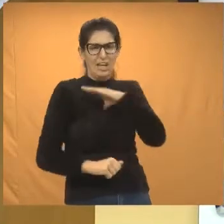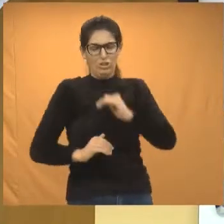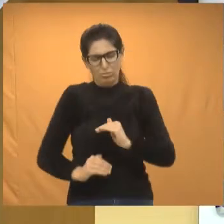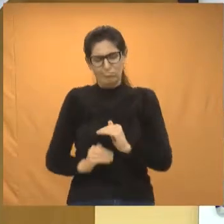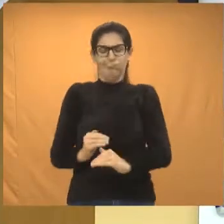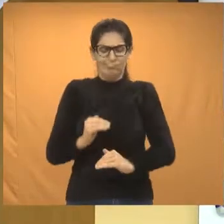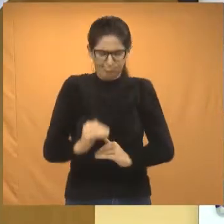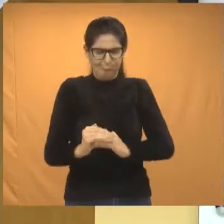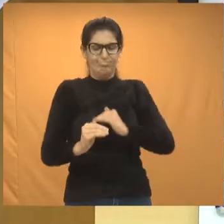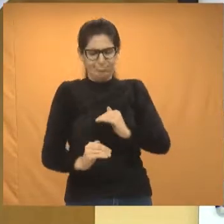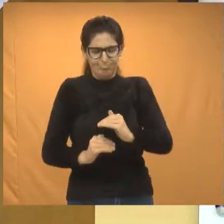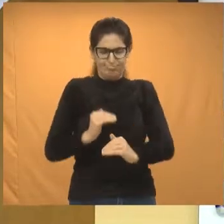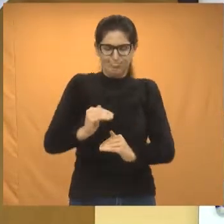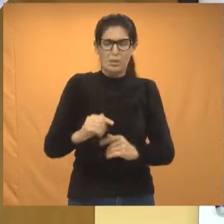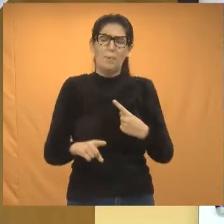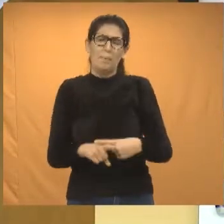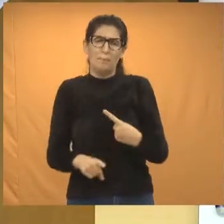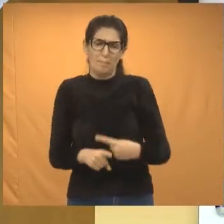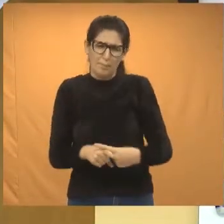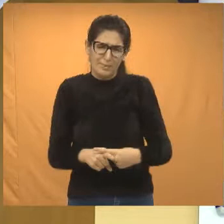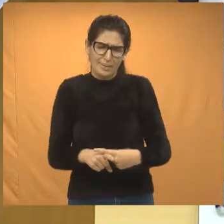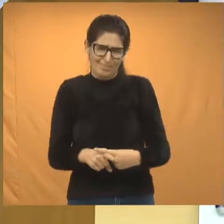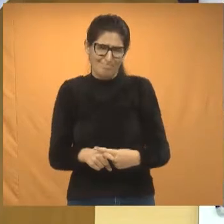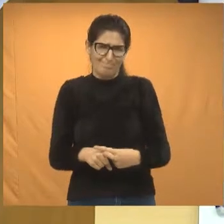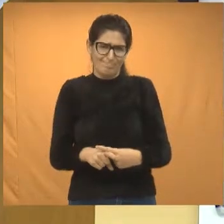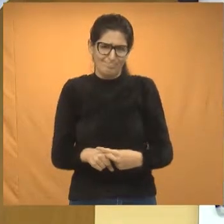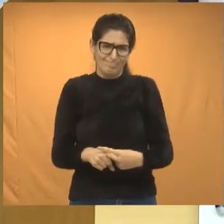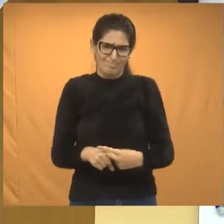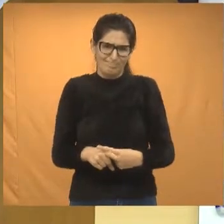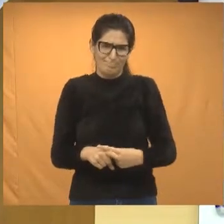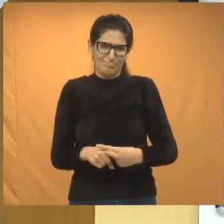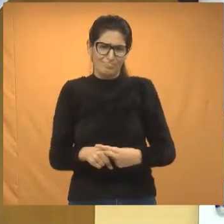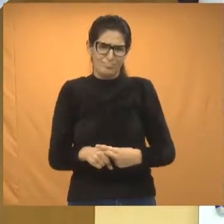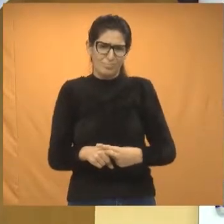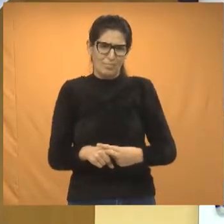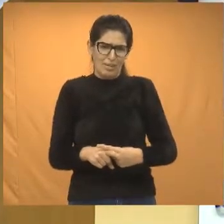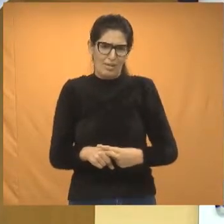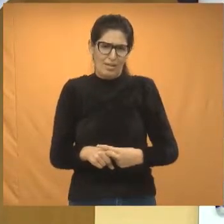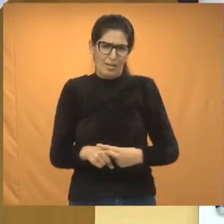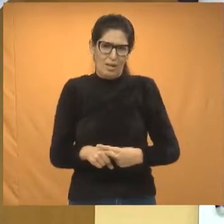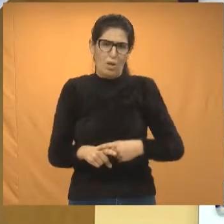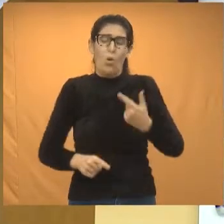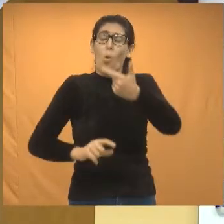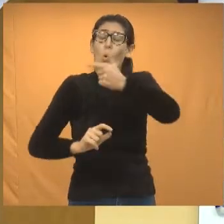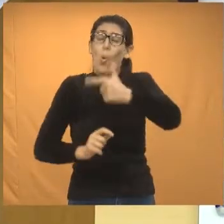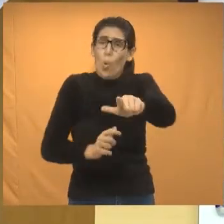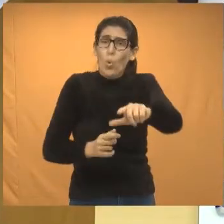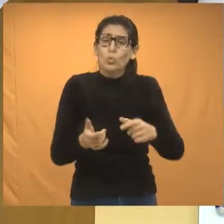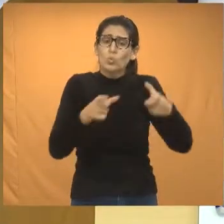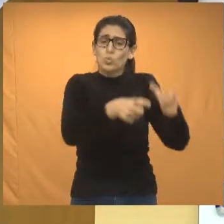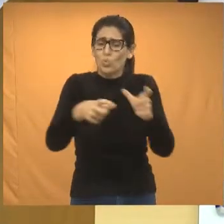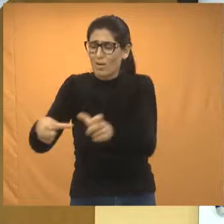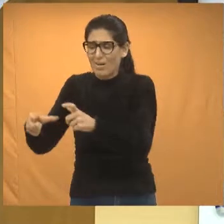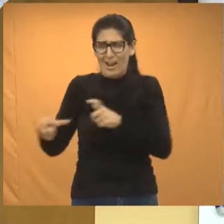de detalhes que ficam nas mãos de agências, pelas quais nós não temos nenhum tipo de competência, de